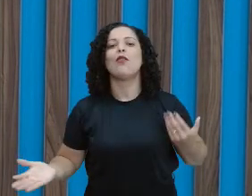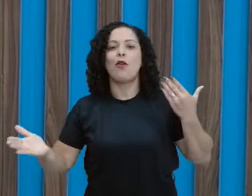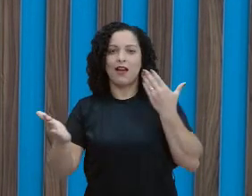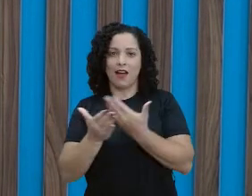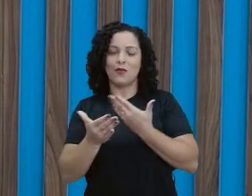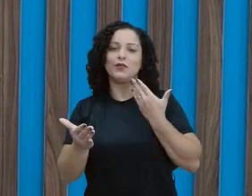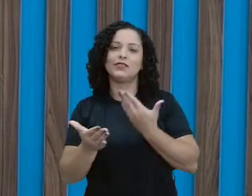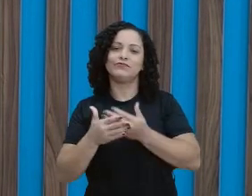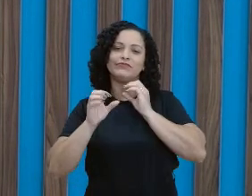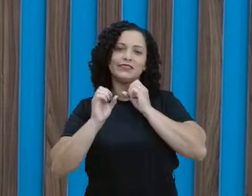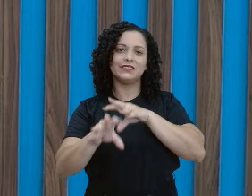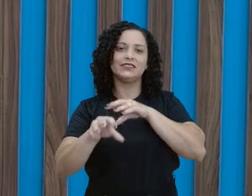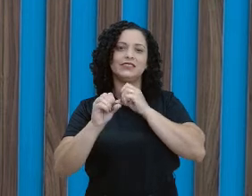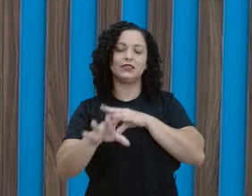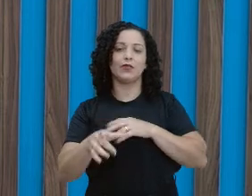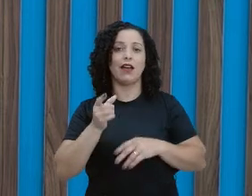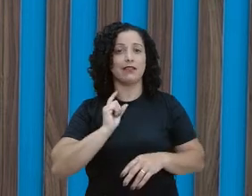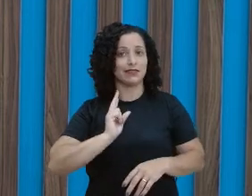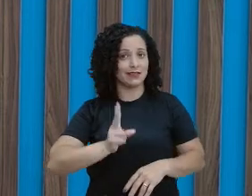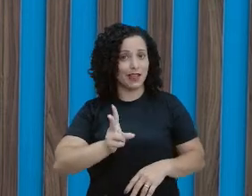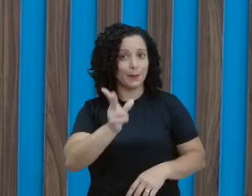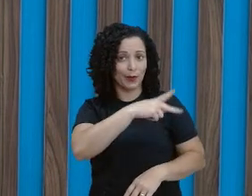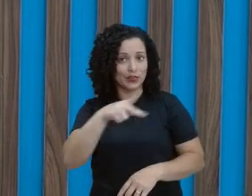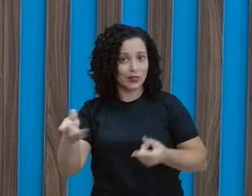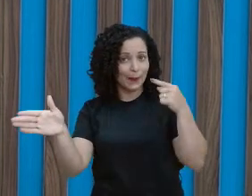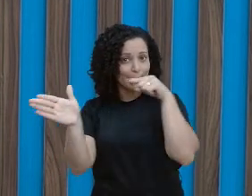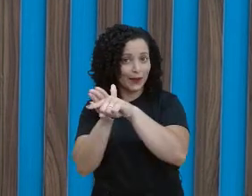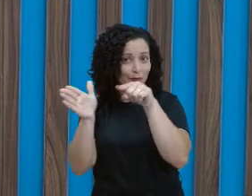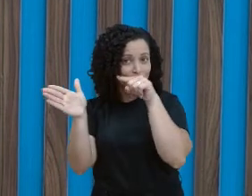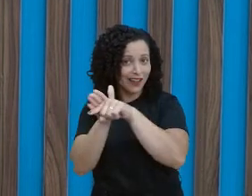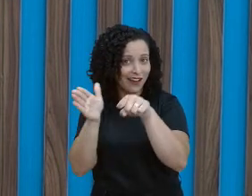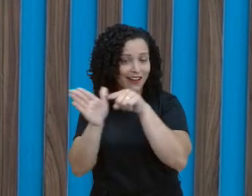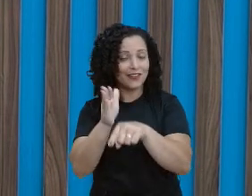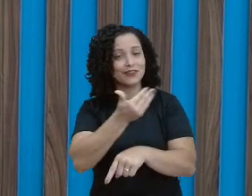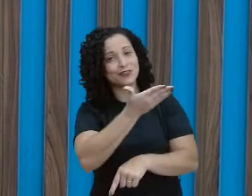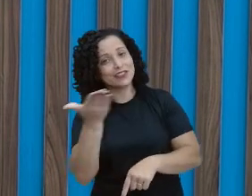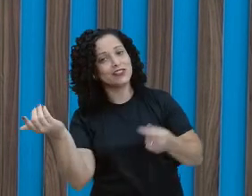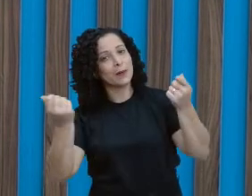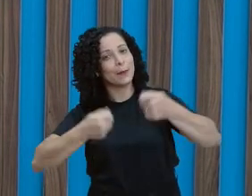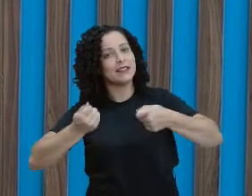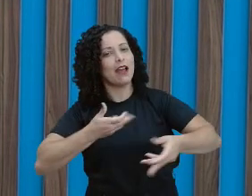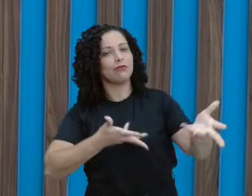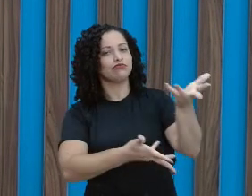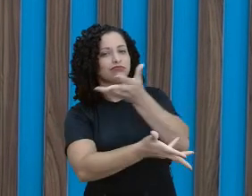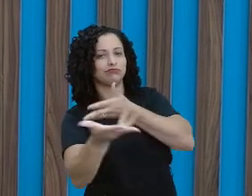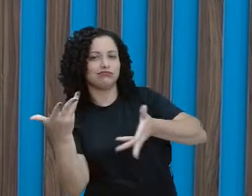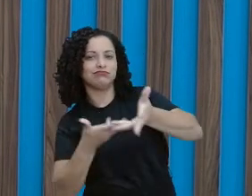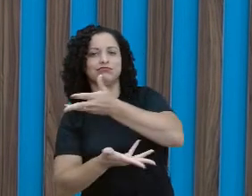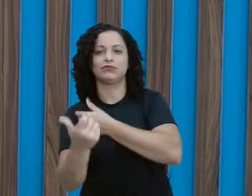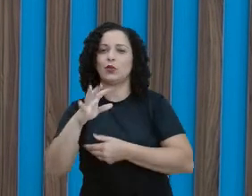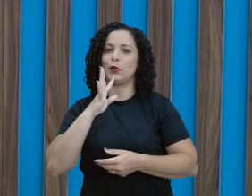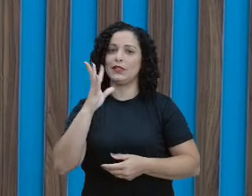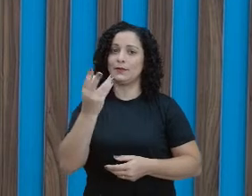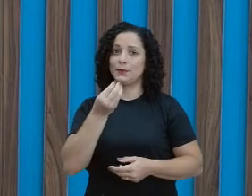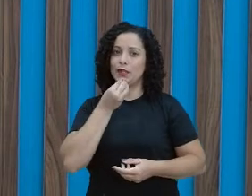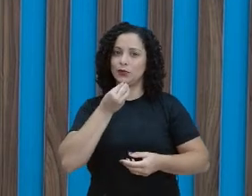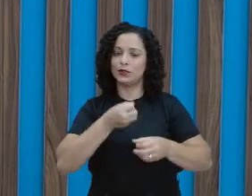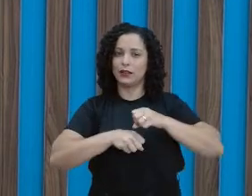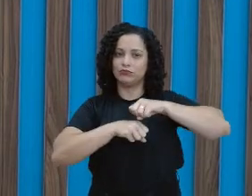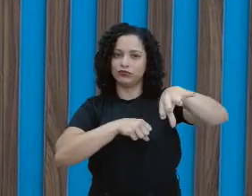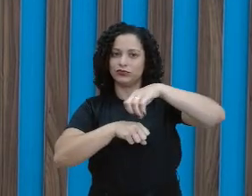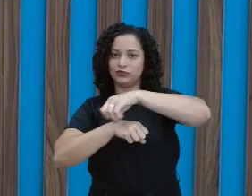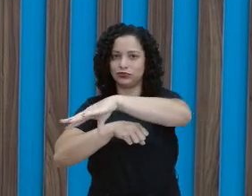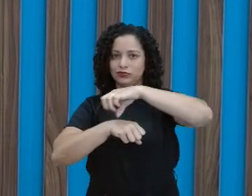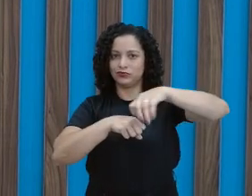está sempre fazendo perguntas a vocês. Então, vocês têm que estar bem interagidos com o conhecimento que estamos passando, que